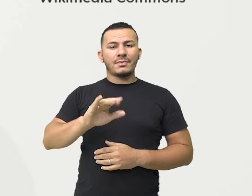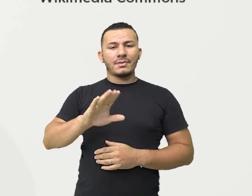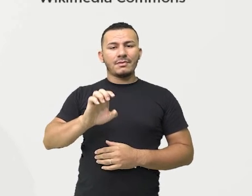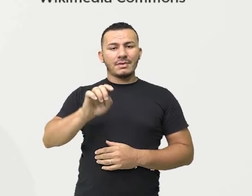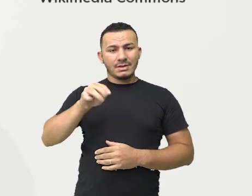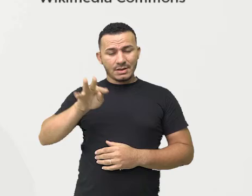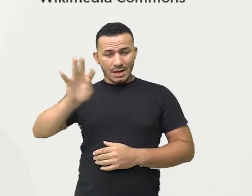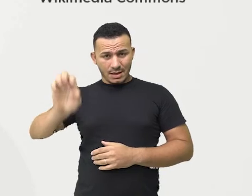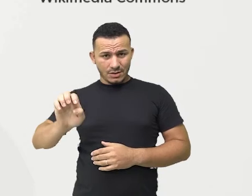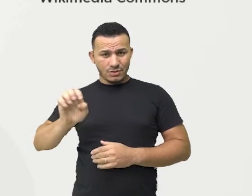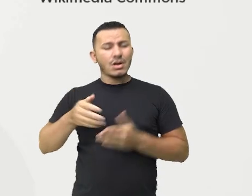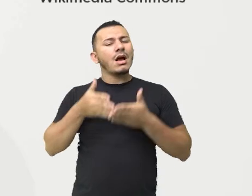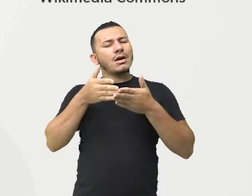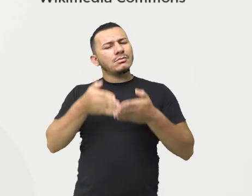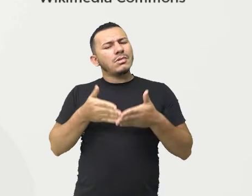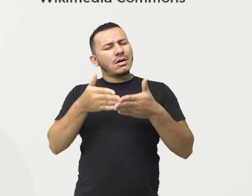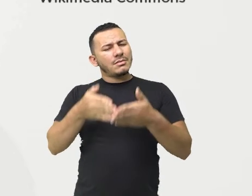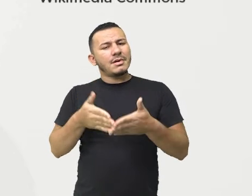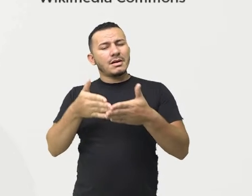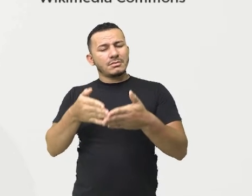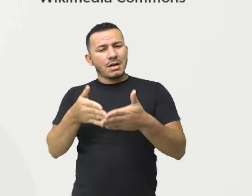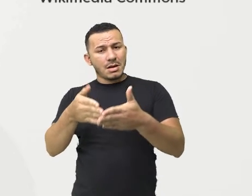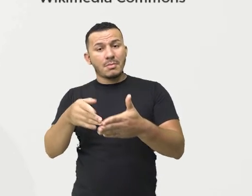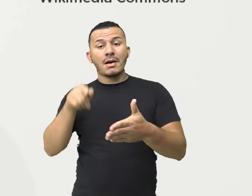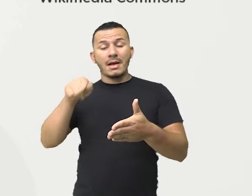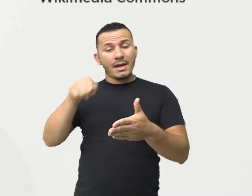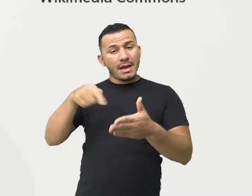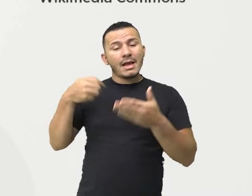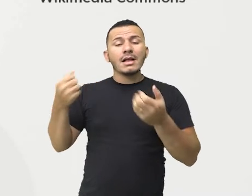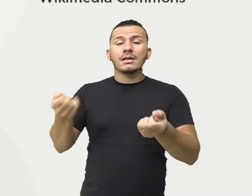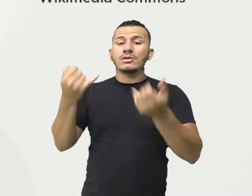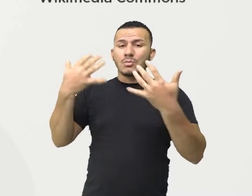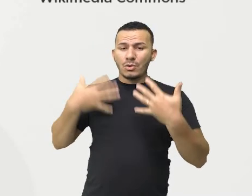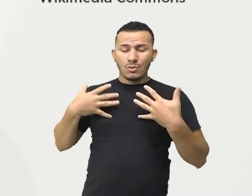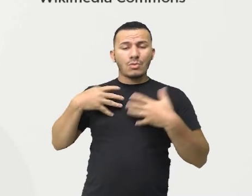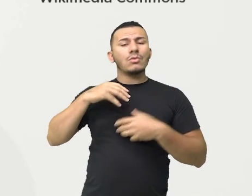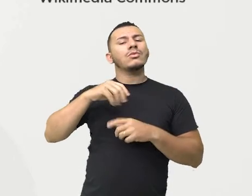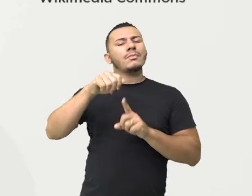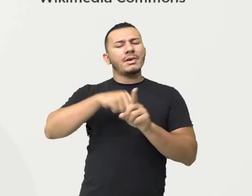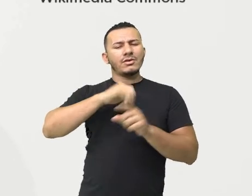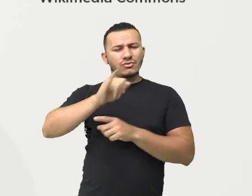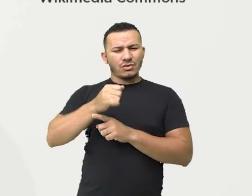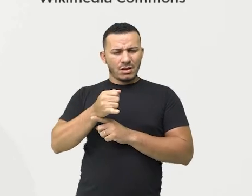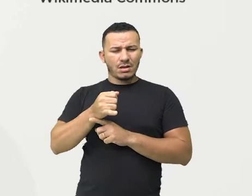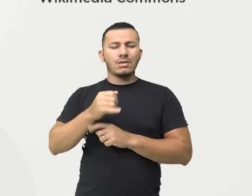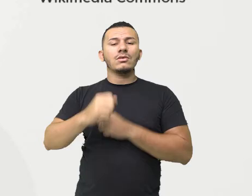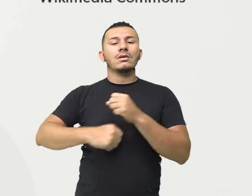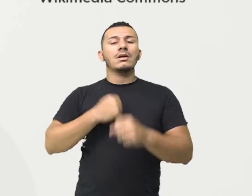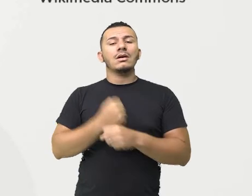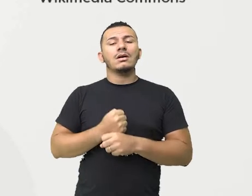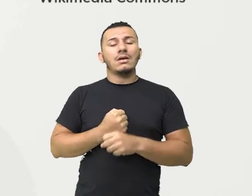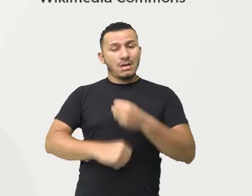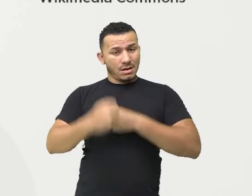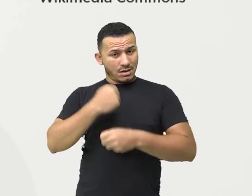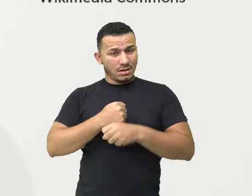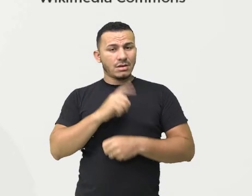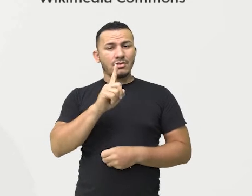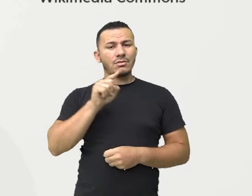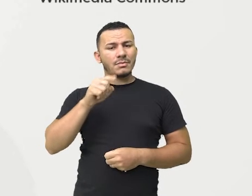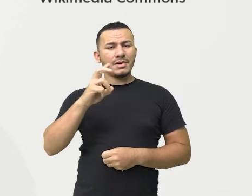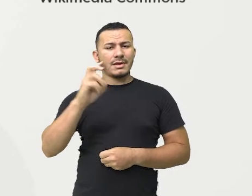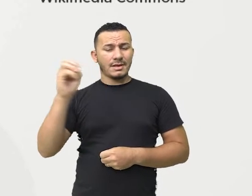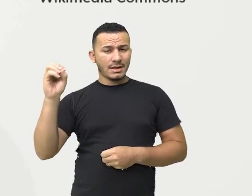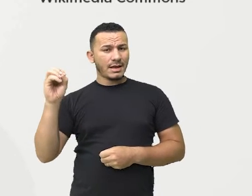Vicente Pinzón relatou em janeiro de 1500, olha a diferença,